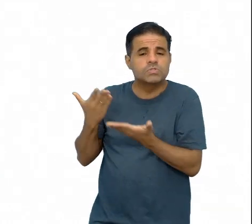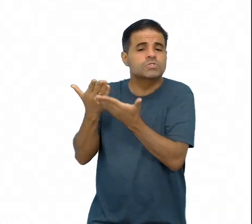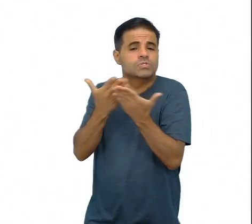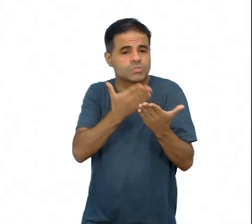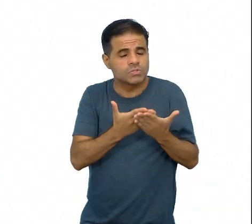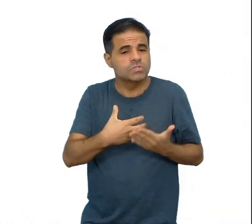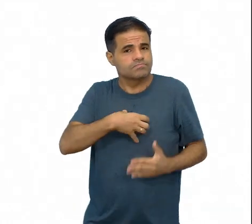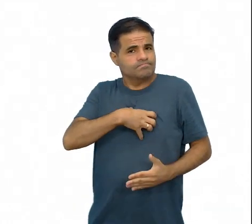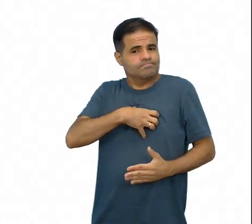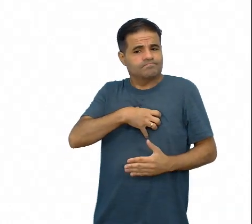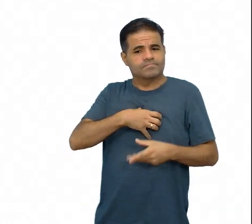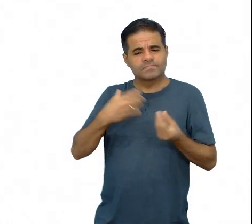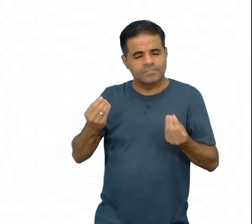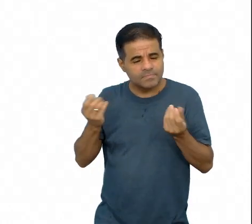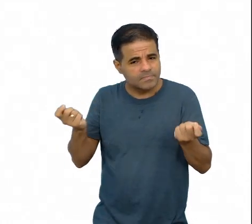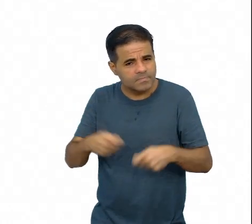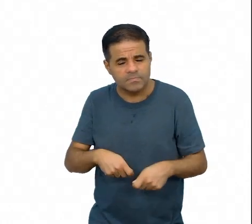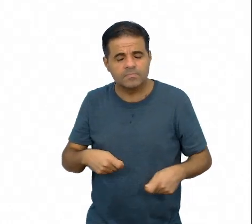né,